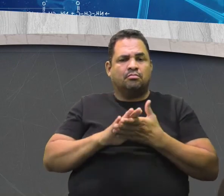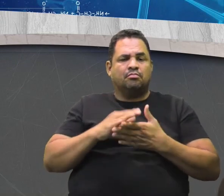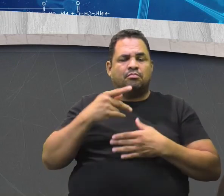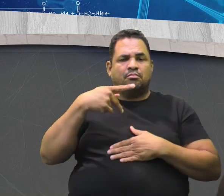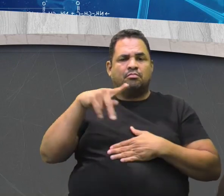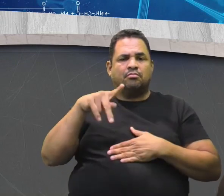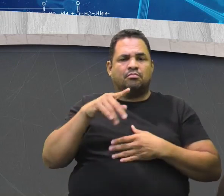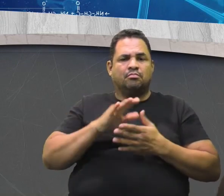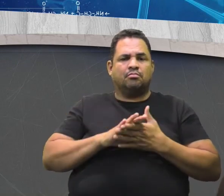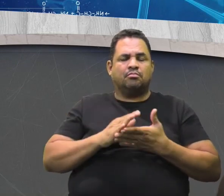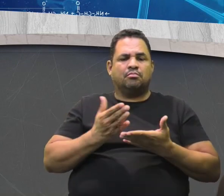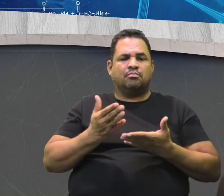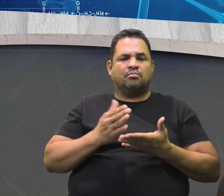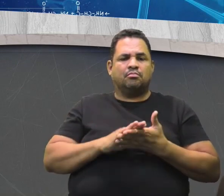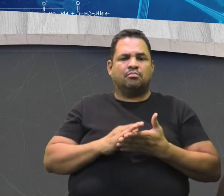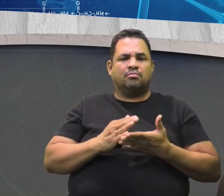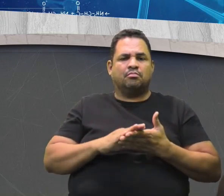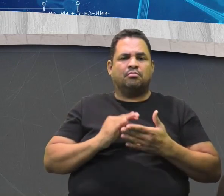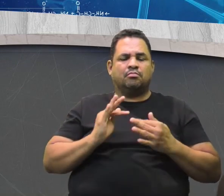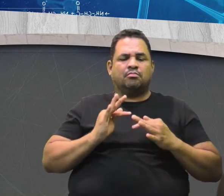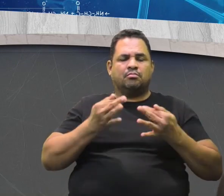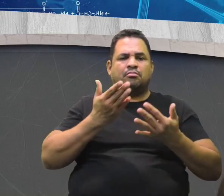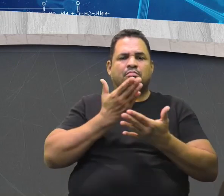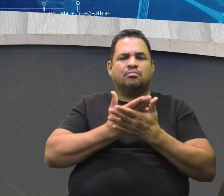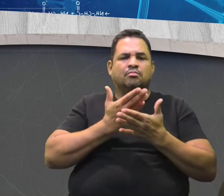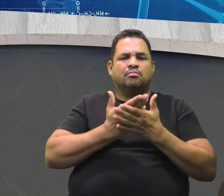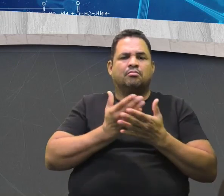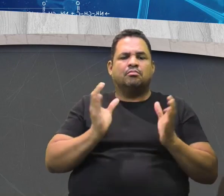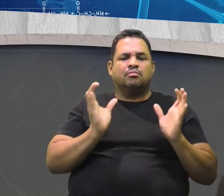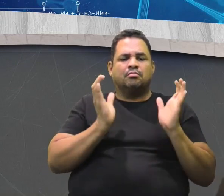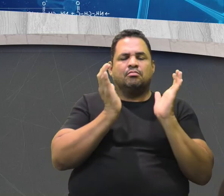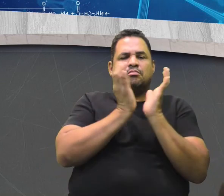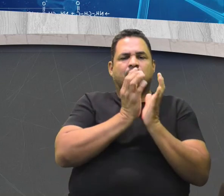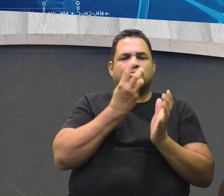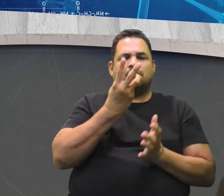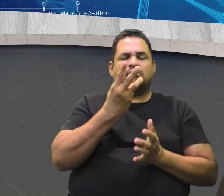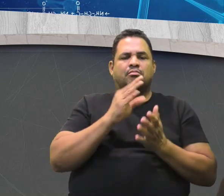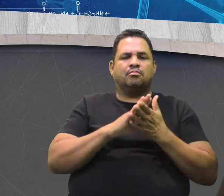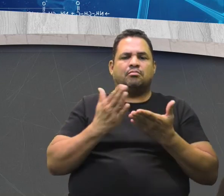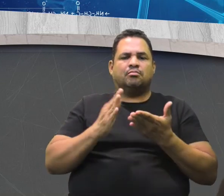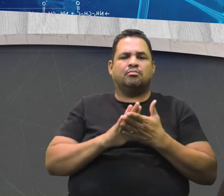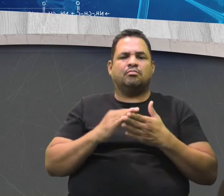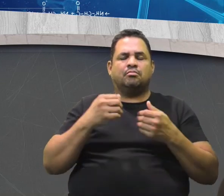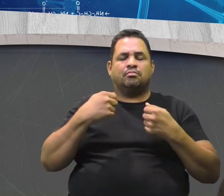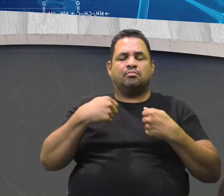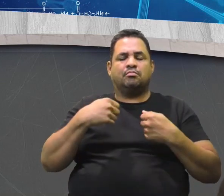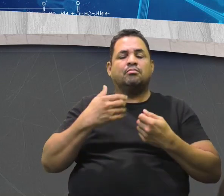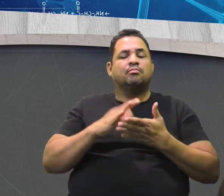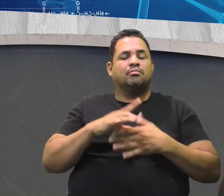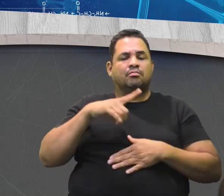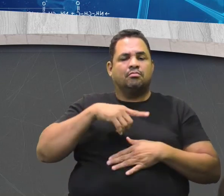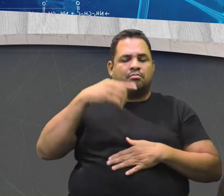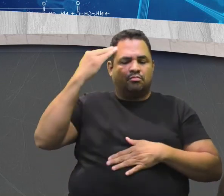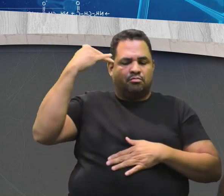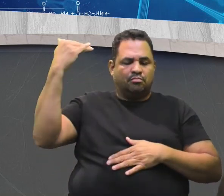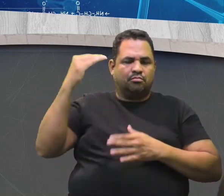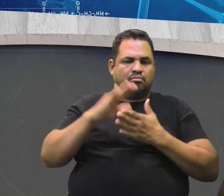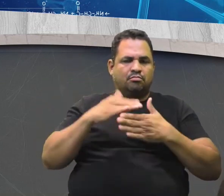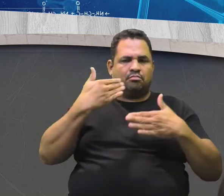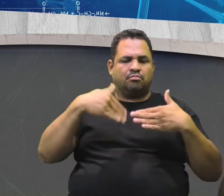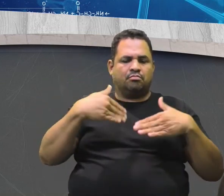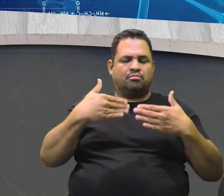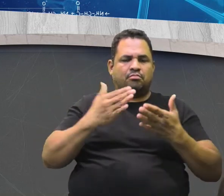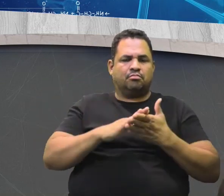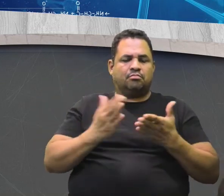para, como essa é a última aula da unidade 3, que você tenha sucesso nas suas provas,